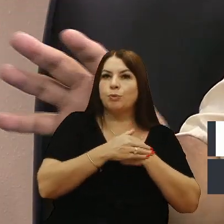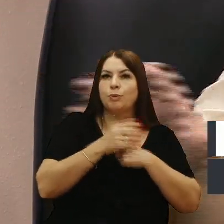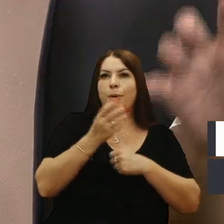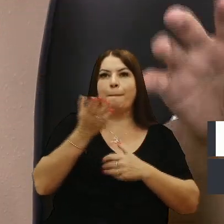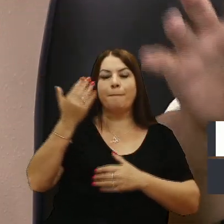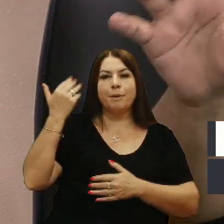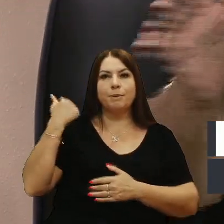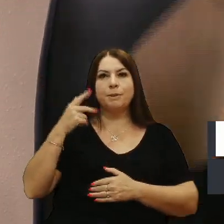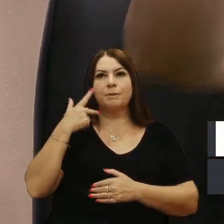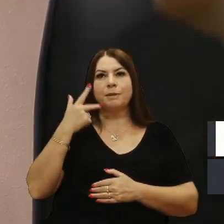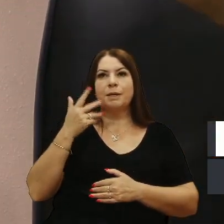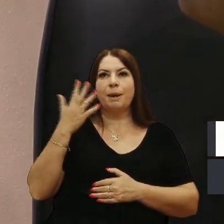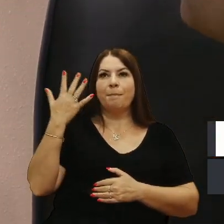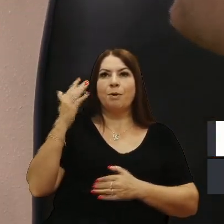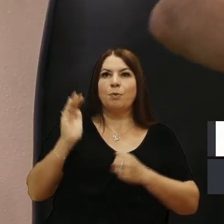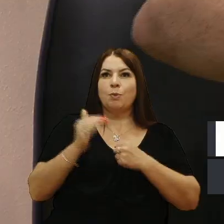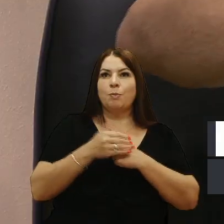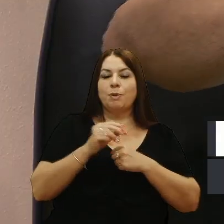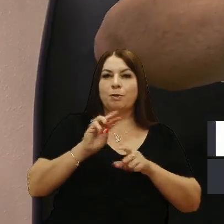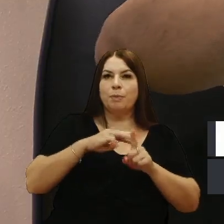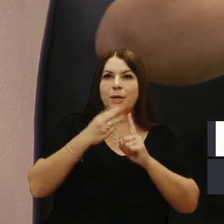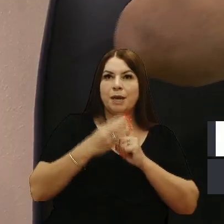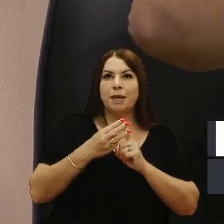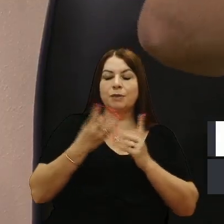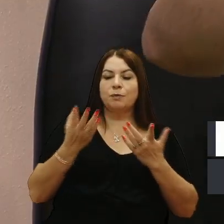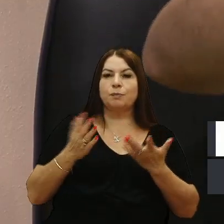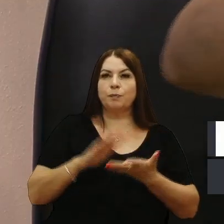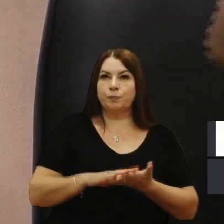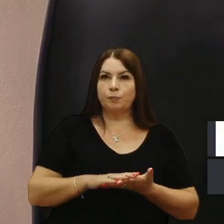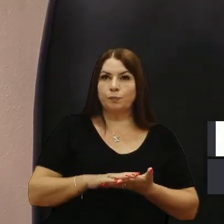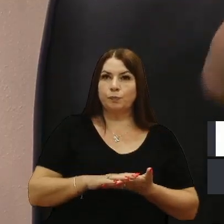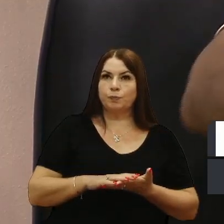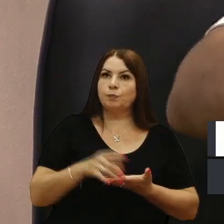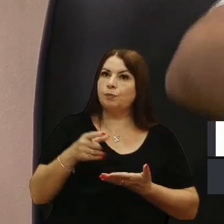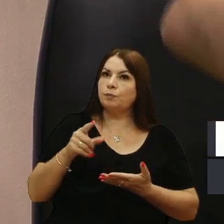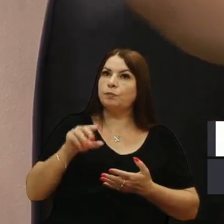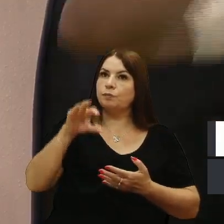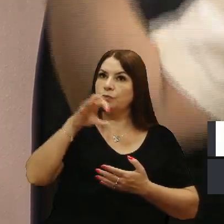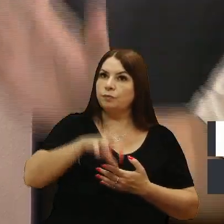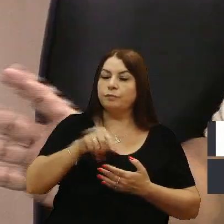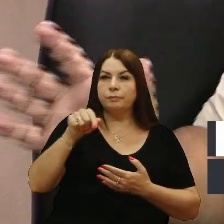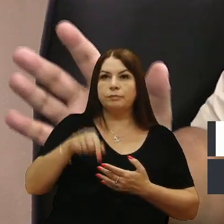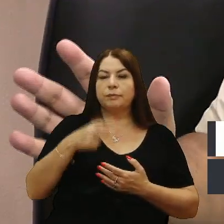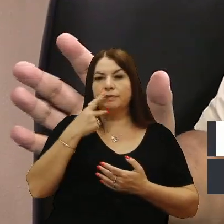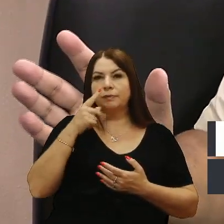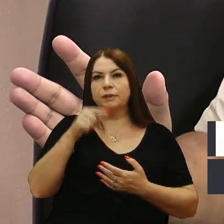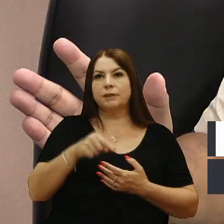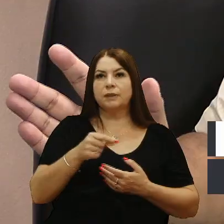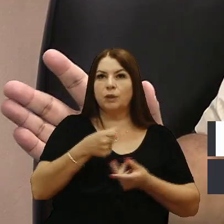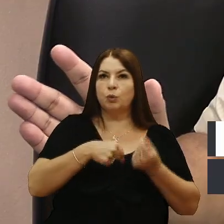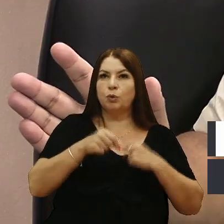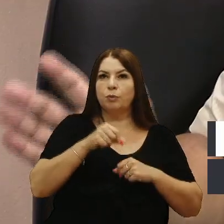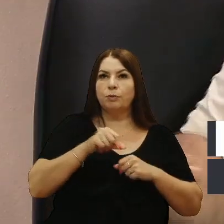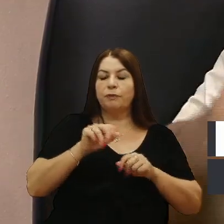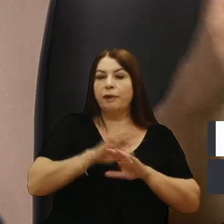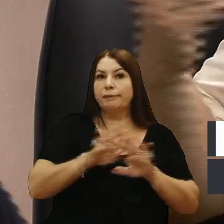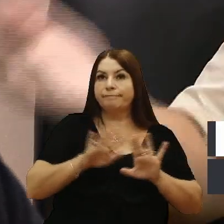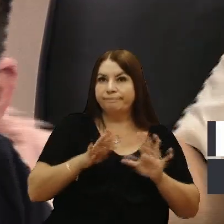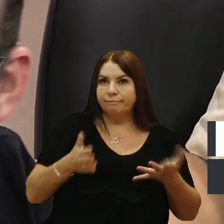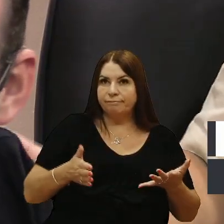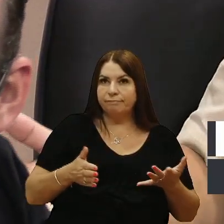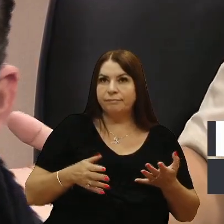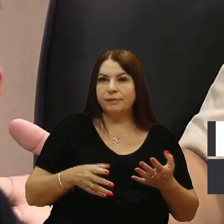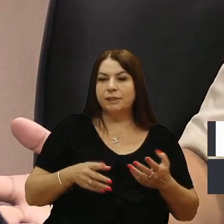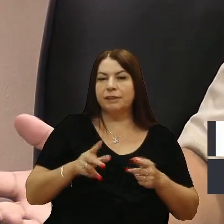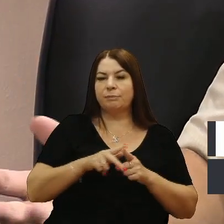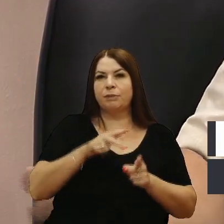nós dizíamos que é a mão oculta do mercado, né? Mas esses setores vêm aqui e dizem que a economia vai acabar. Na